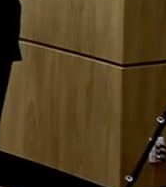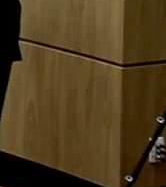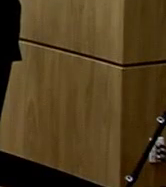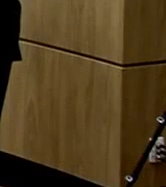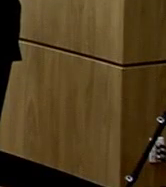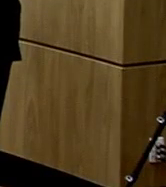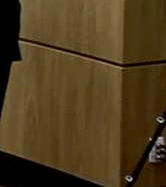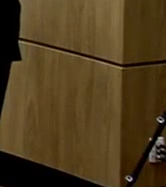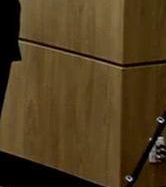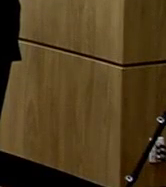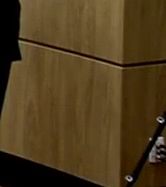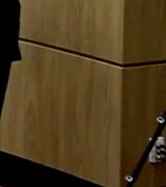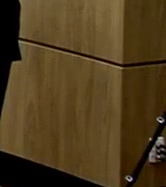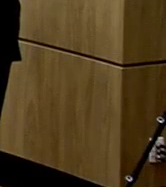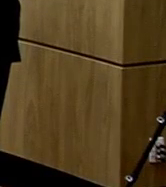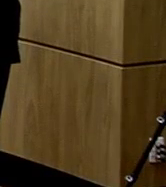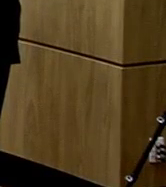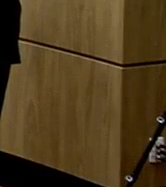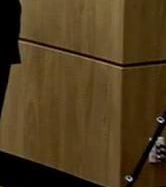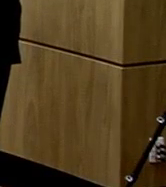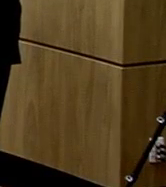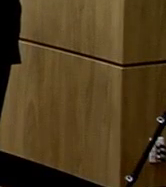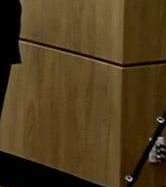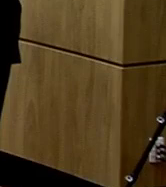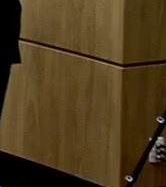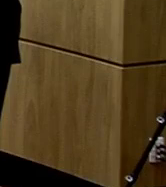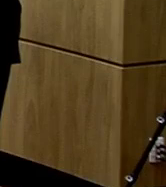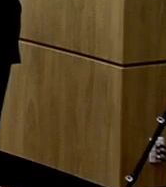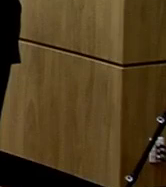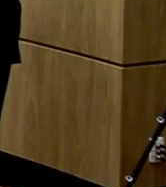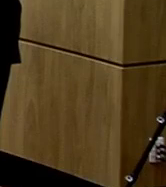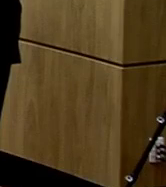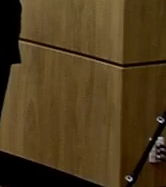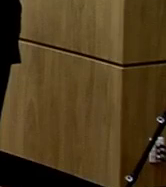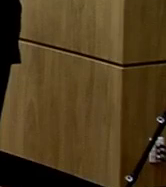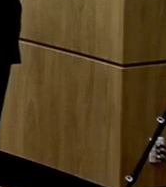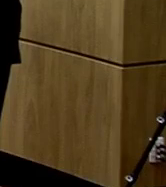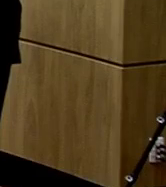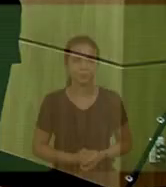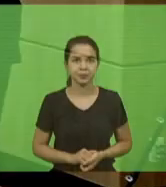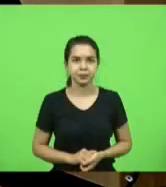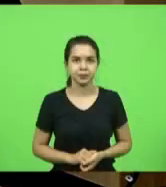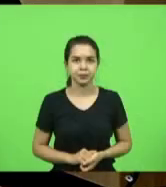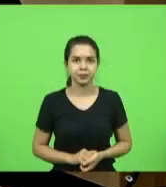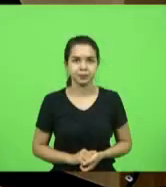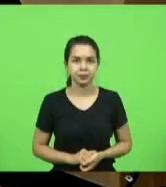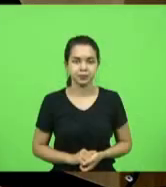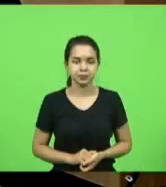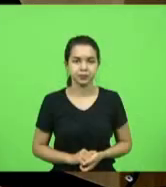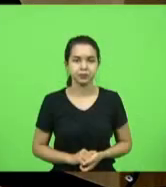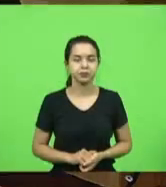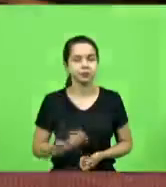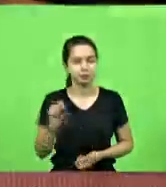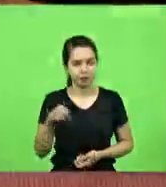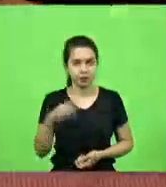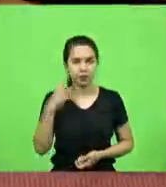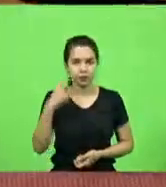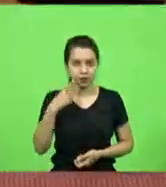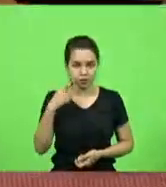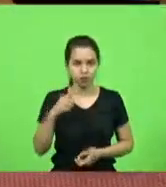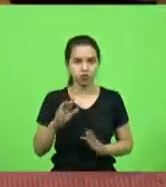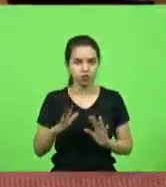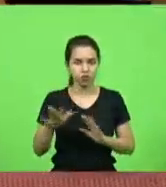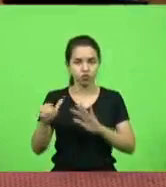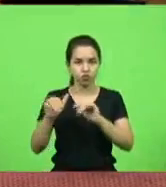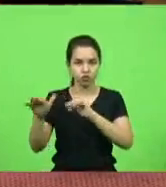Presidente, eu gostaria de registrar minha presença, só não estou conseguindo registrar novamente. Sim, deputado, eu já vou fazer a chamada